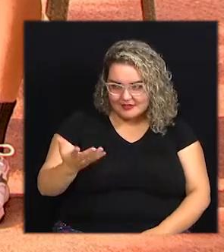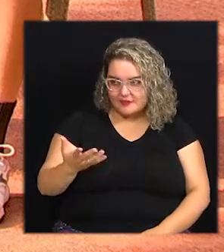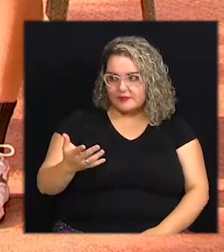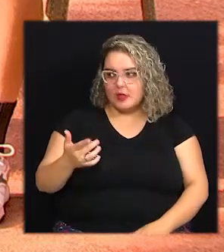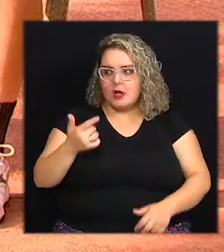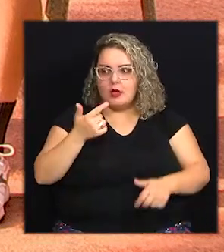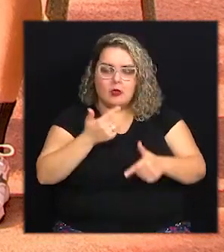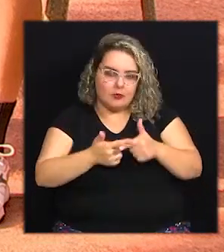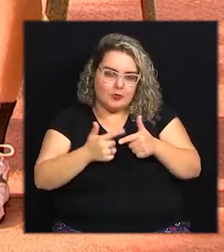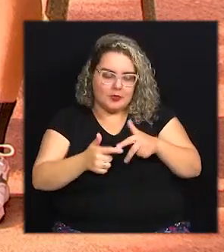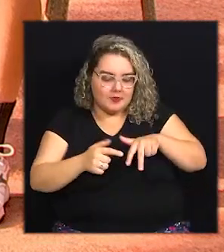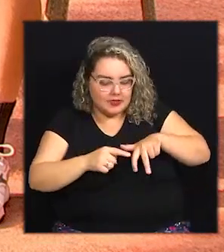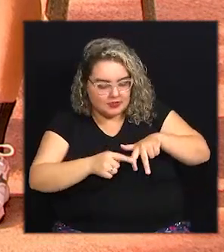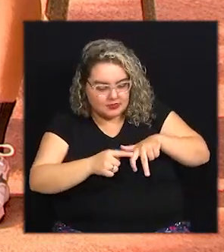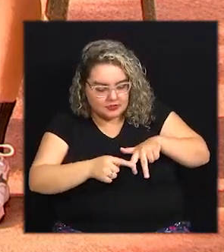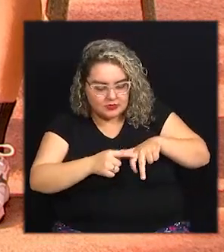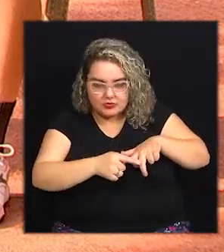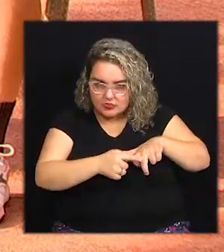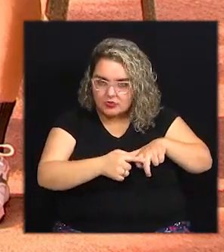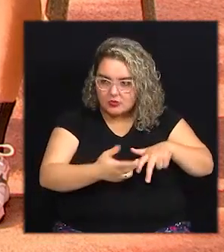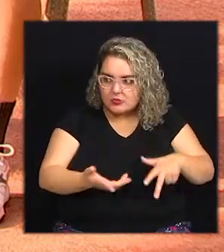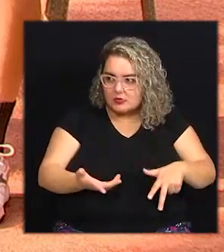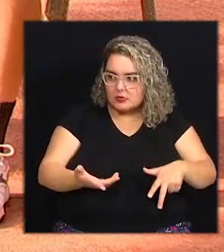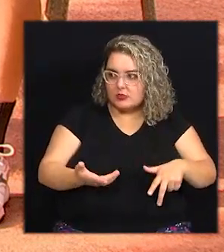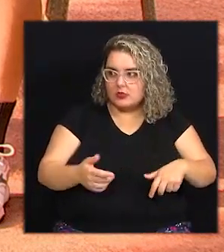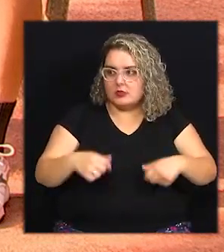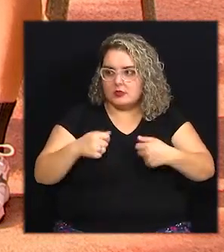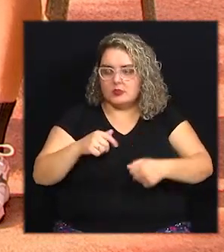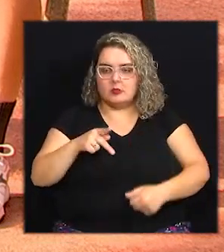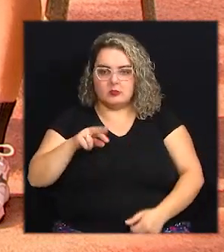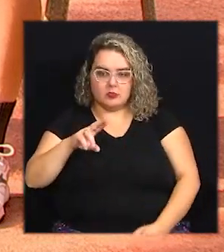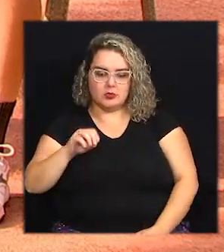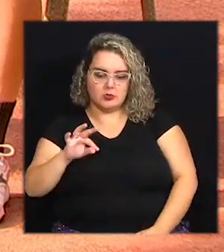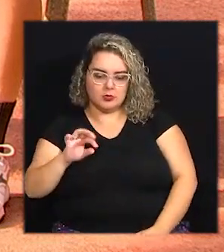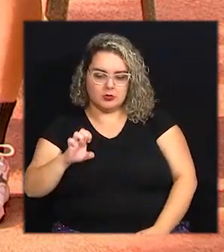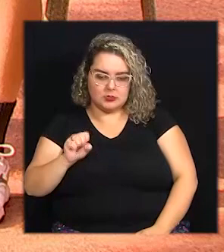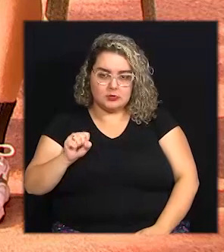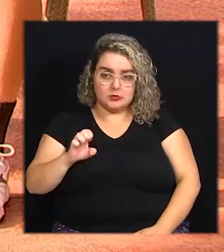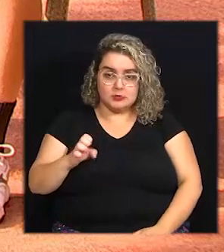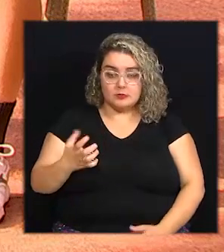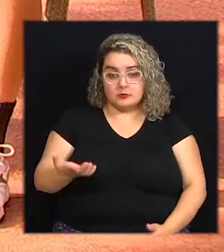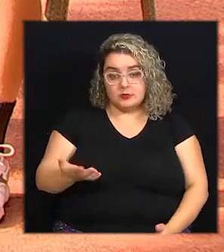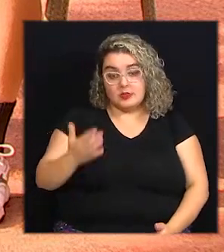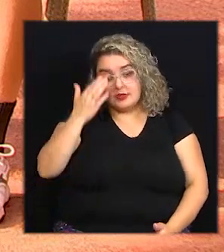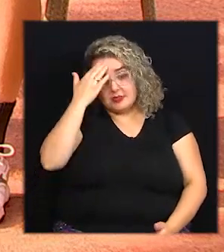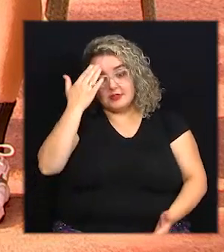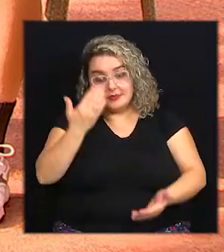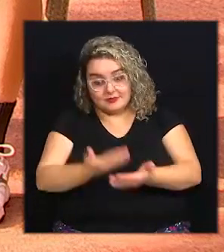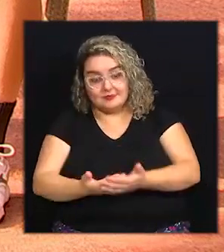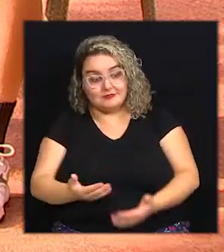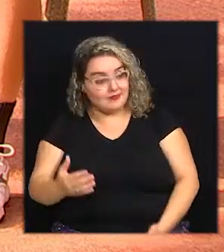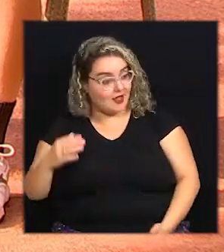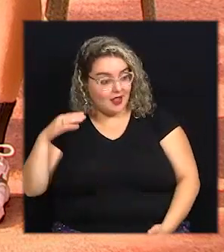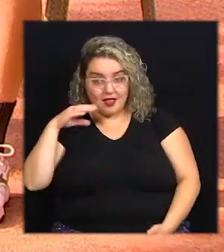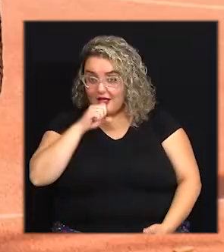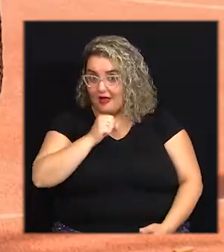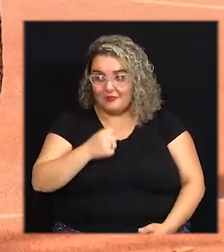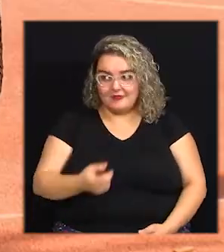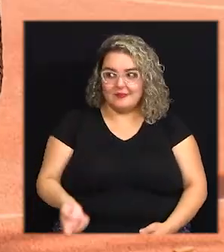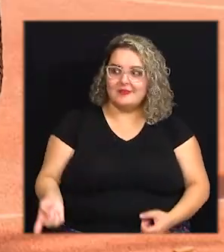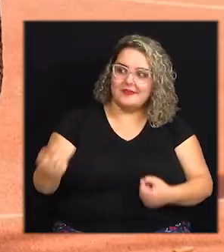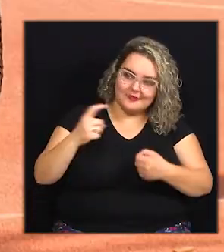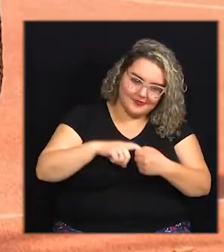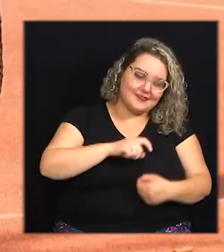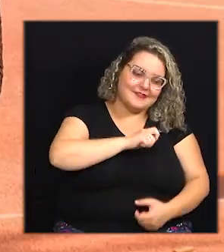problemas no joelho, assim, ele teve que botar prótese nos 2 joelhos, mas acredito que logo menos ele